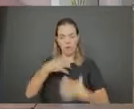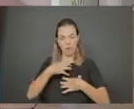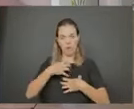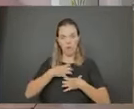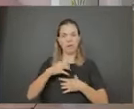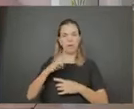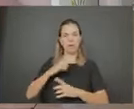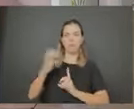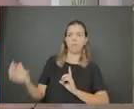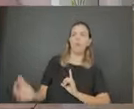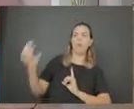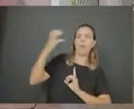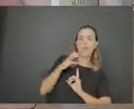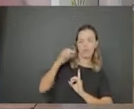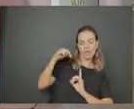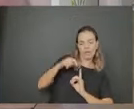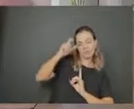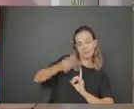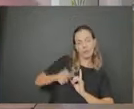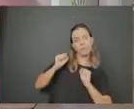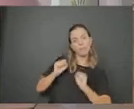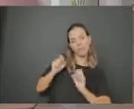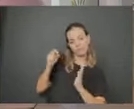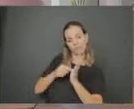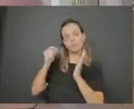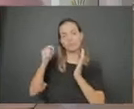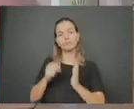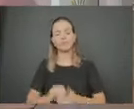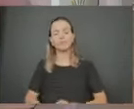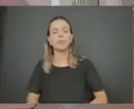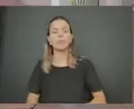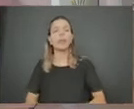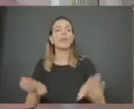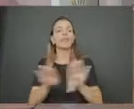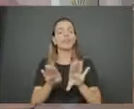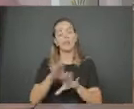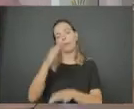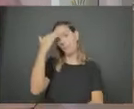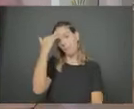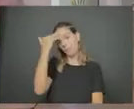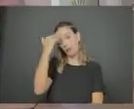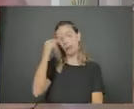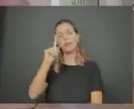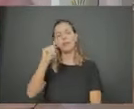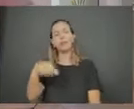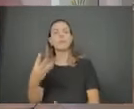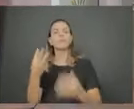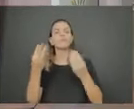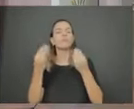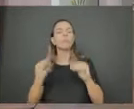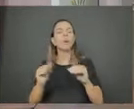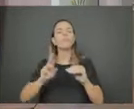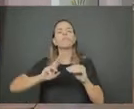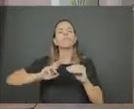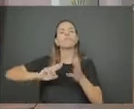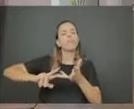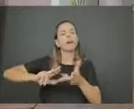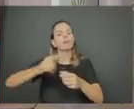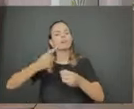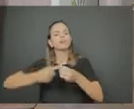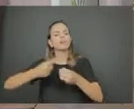for demandado. E também temos a Maria da Penha, que ela é implantada em vários municípios do Estado do Paraná pela